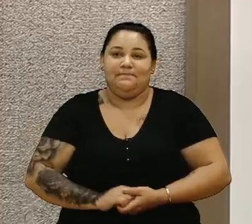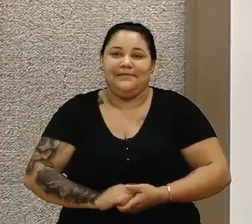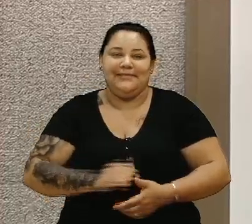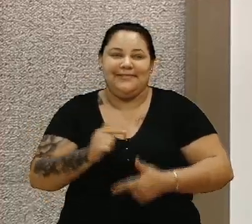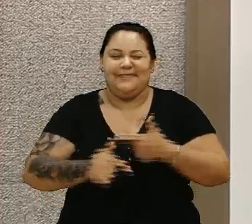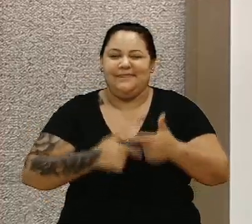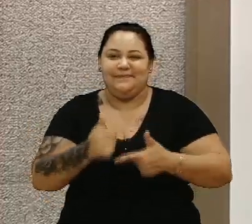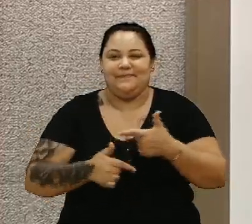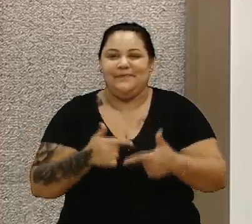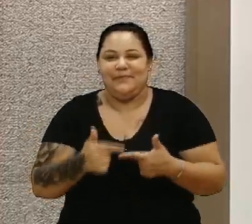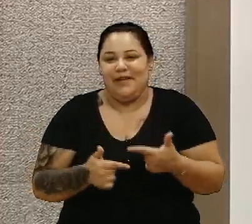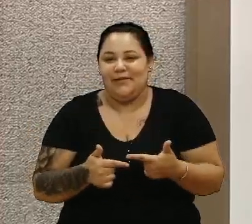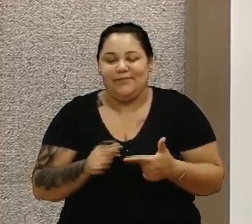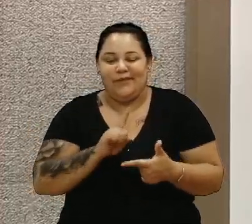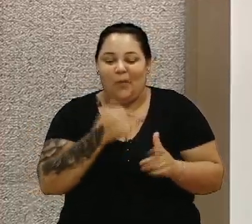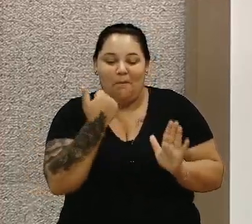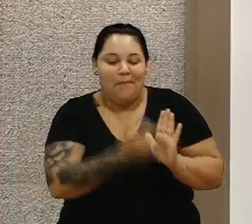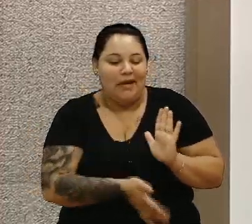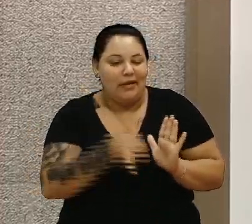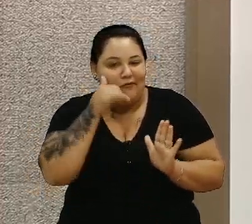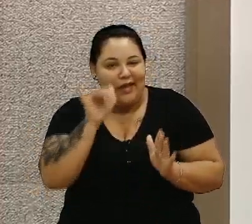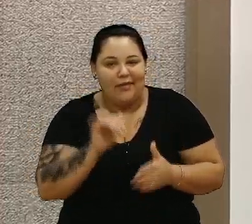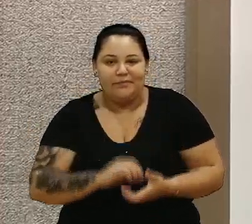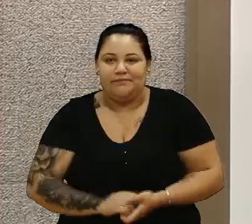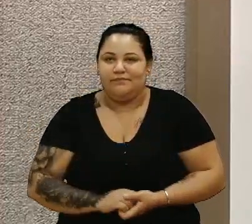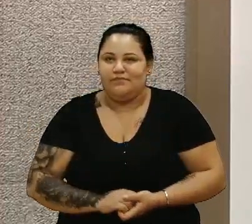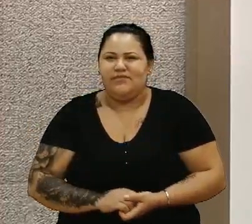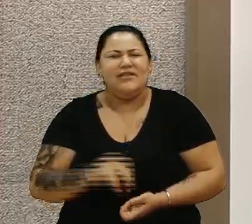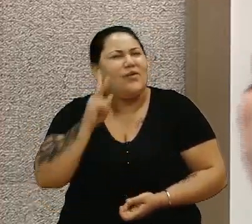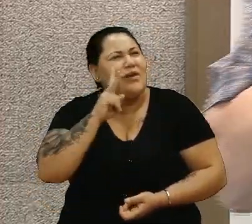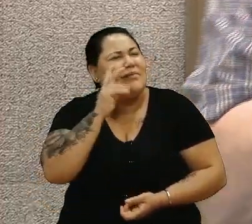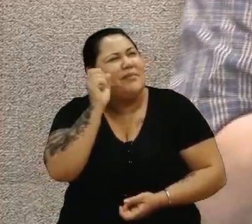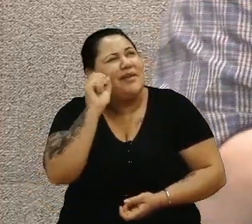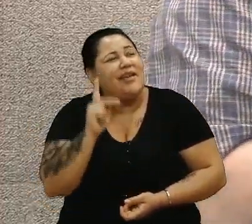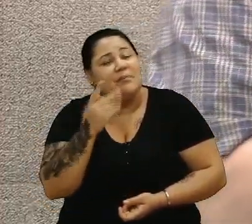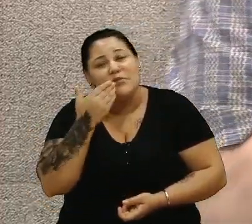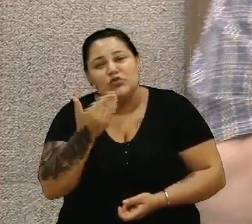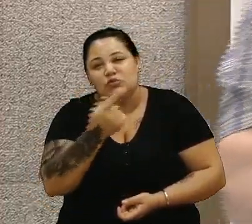a gente não perca todo esse patrimônio. Eu não recordo quem pediu. Andressa.